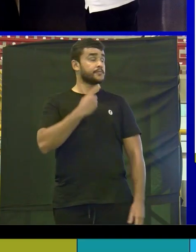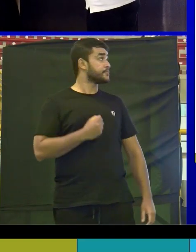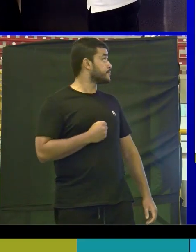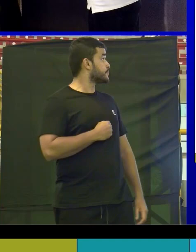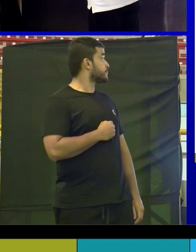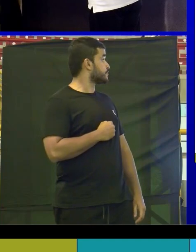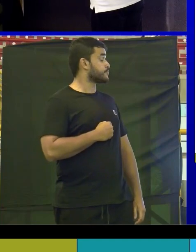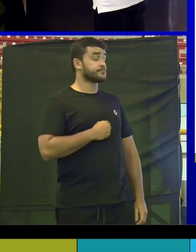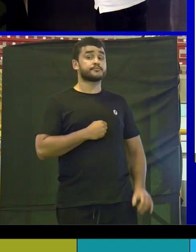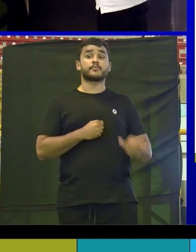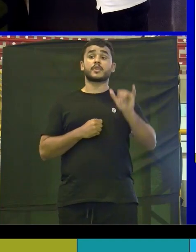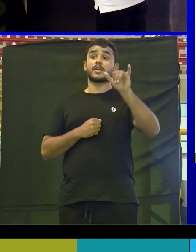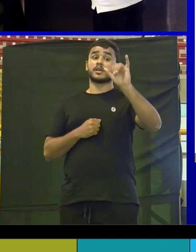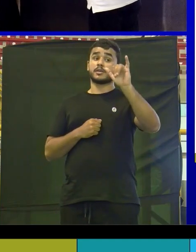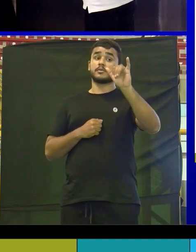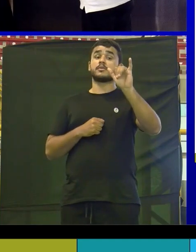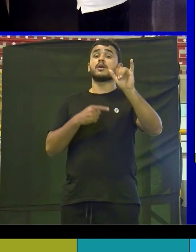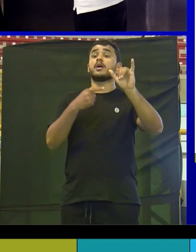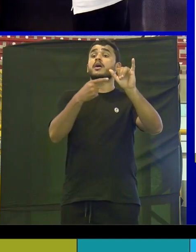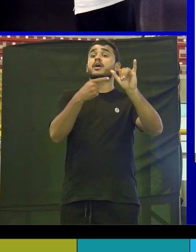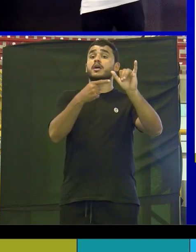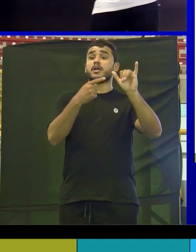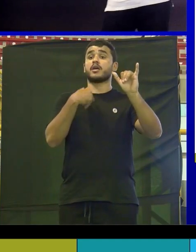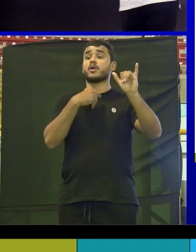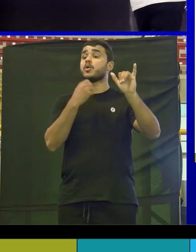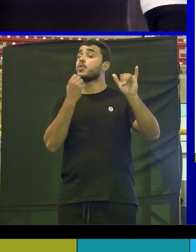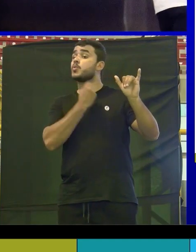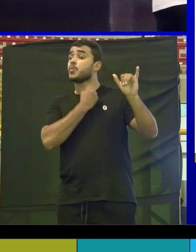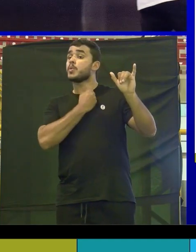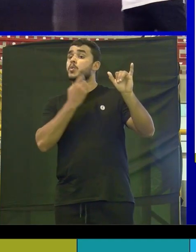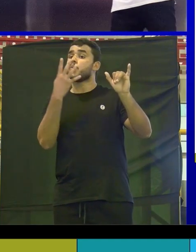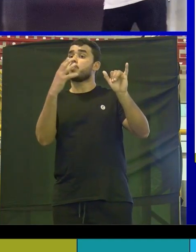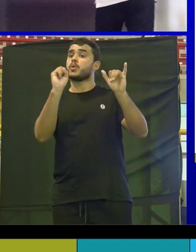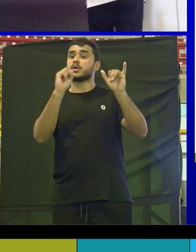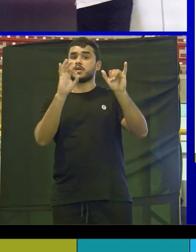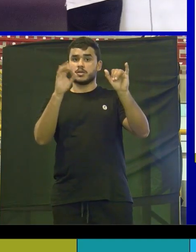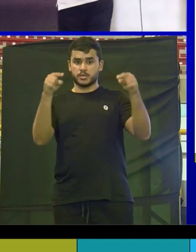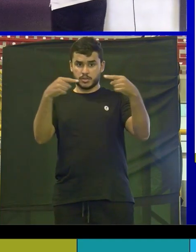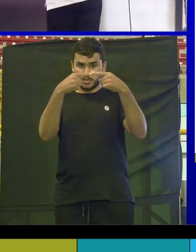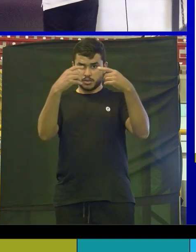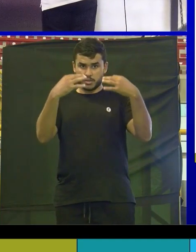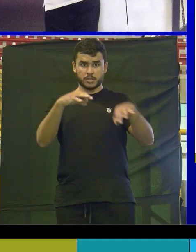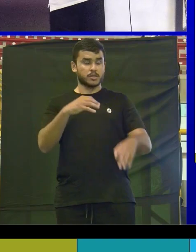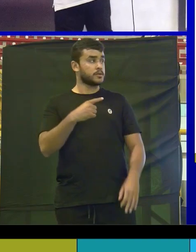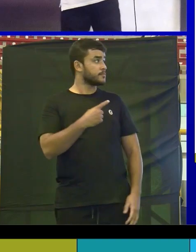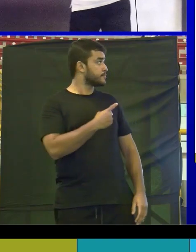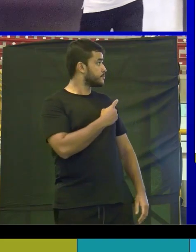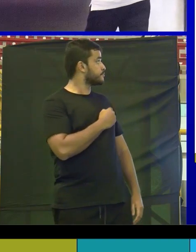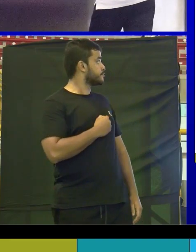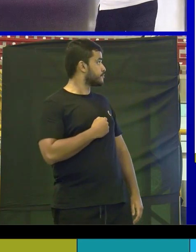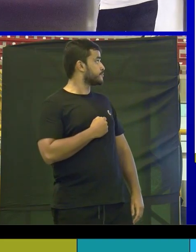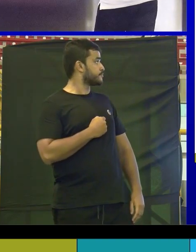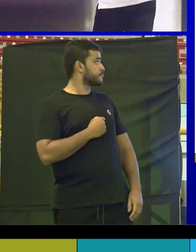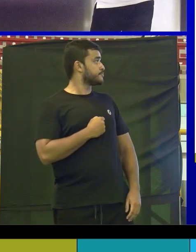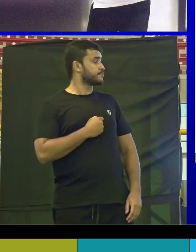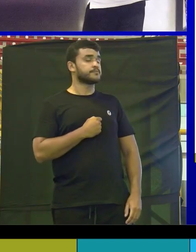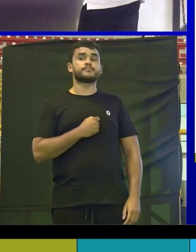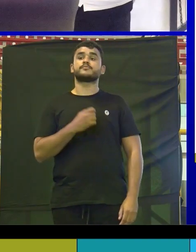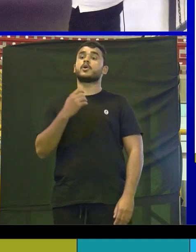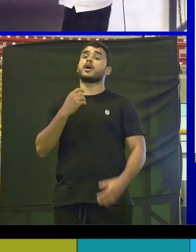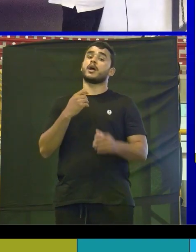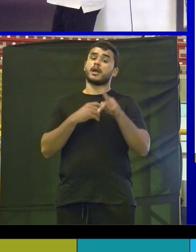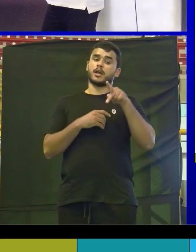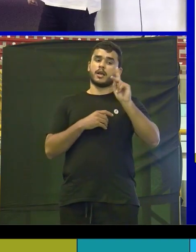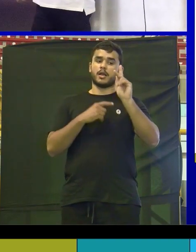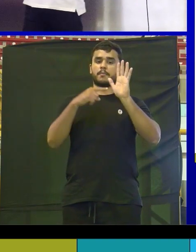Y é K e o valor inicial é 48 para esse triângulo menor. Então, eu tenho K menos